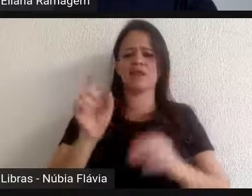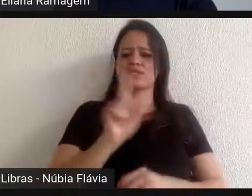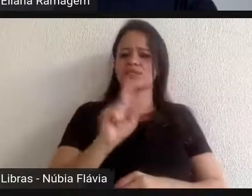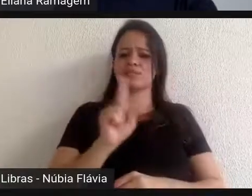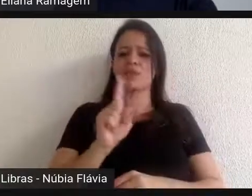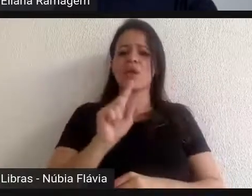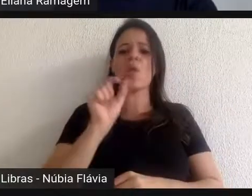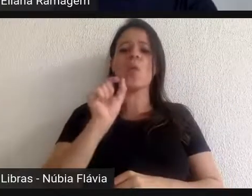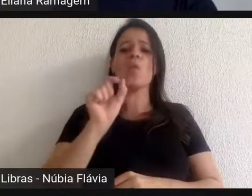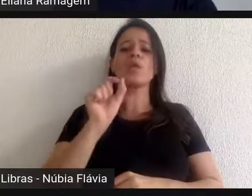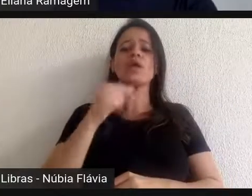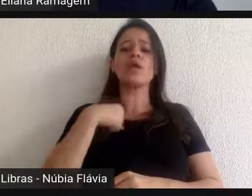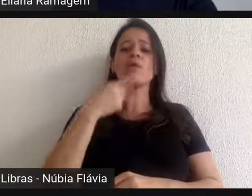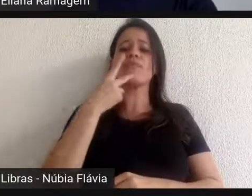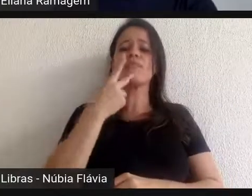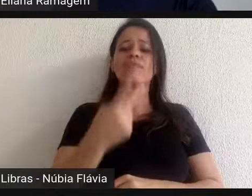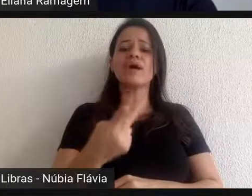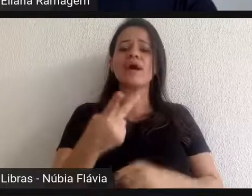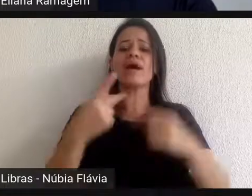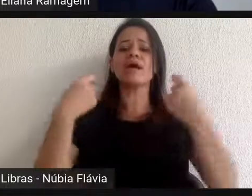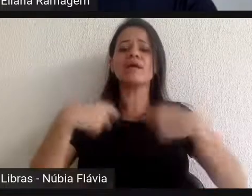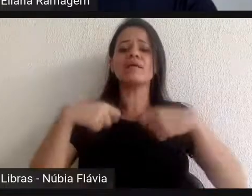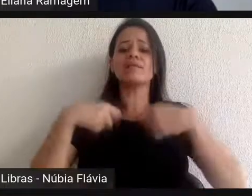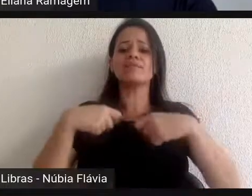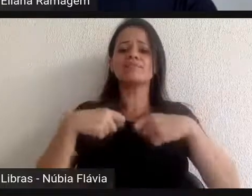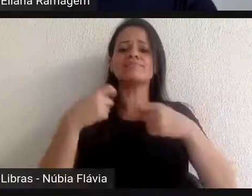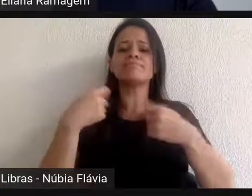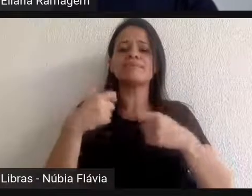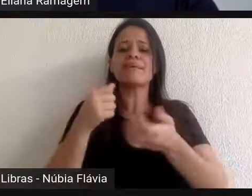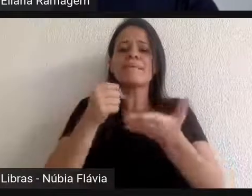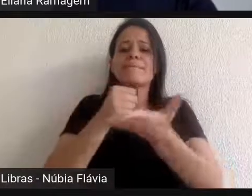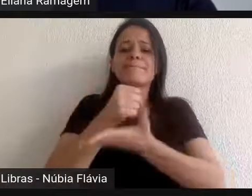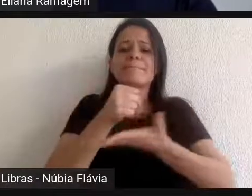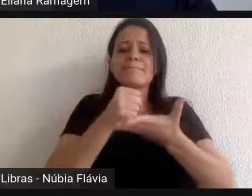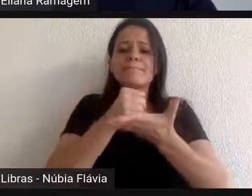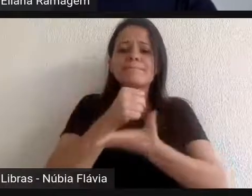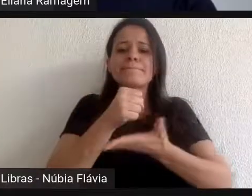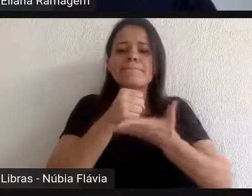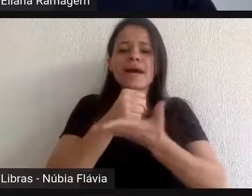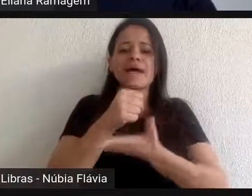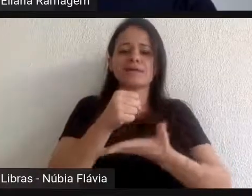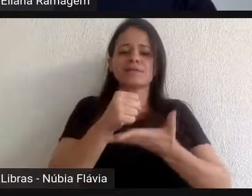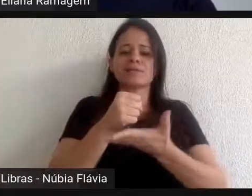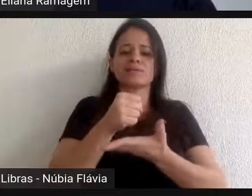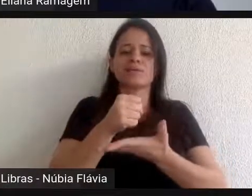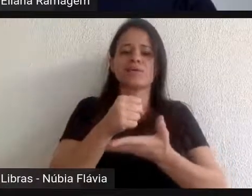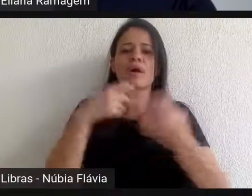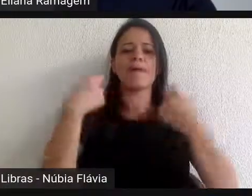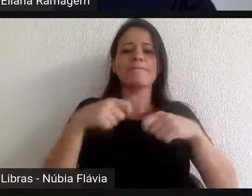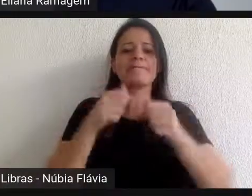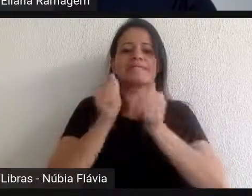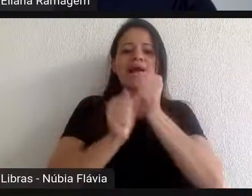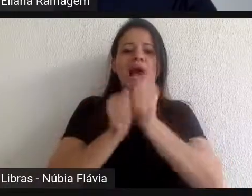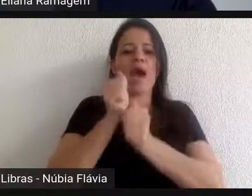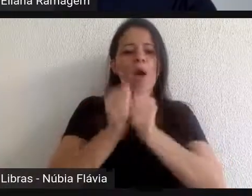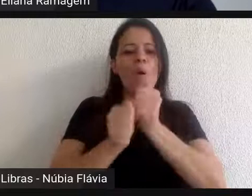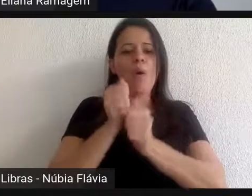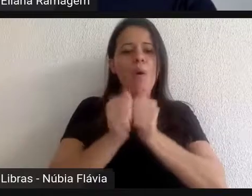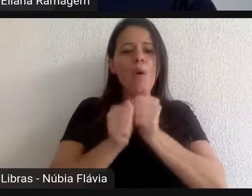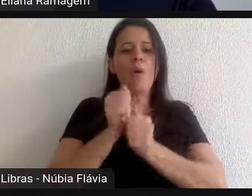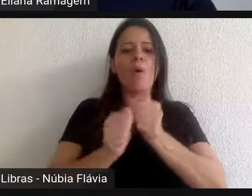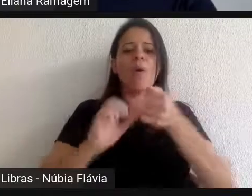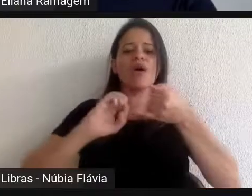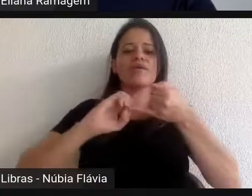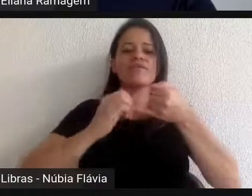eu recomendo é começar com um cardápio bem básico. Faz aquela base de arroz, feijão,